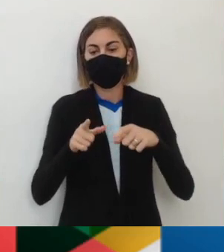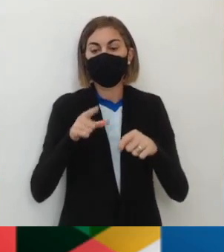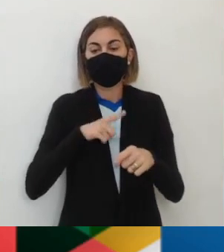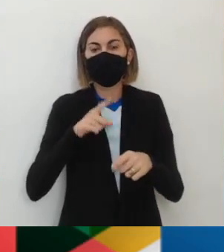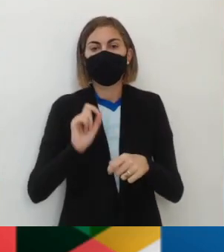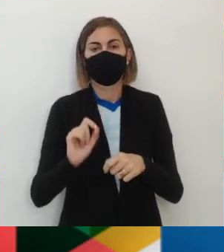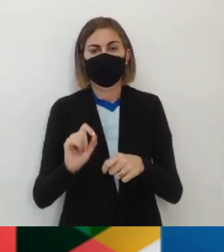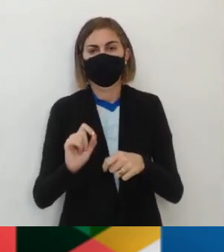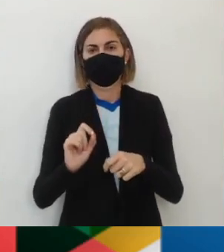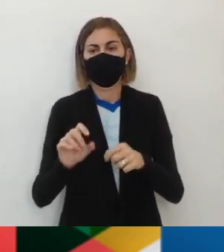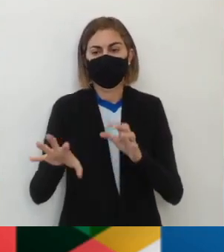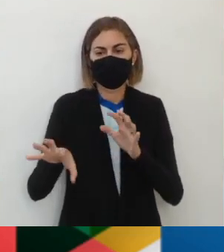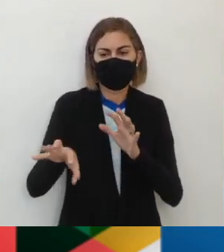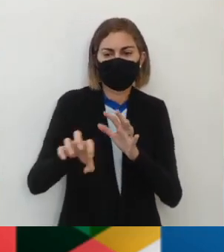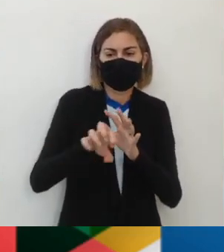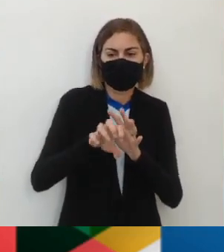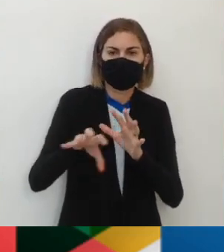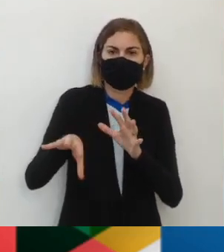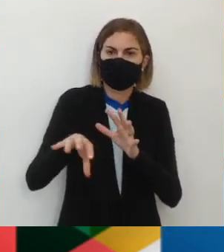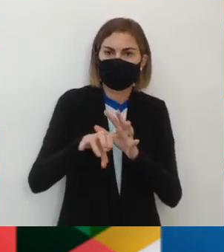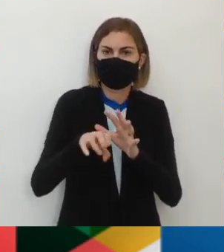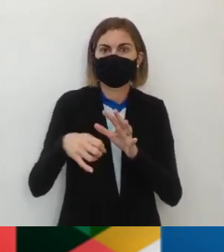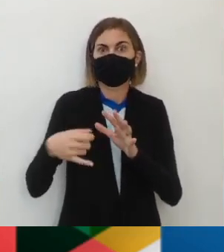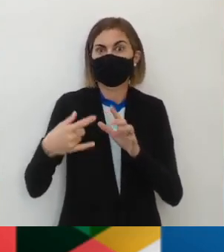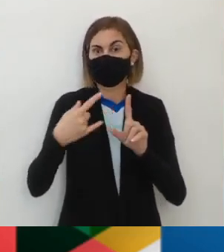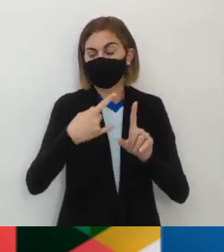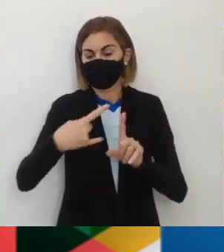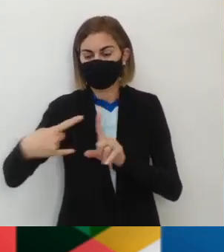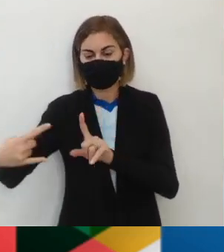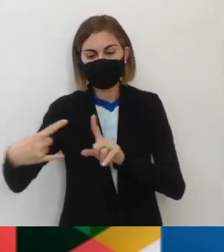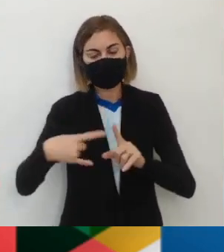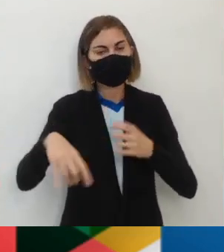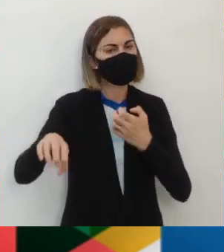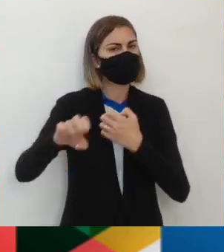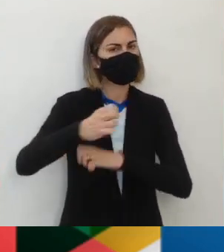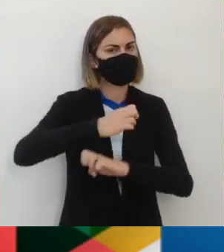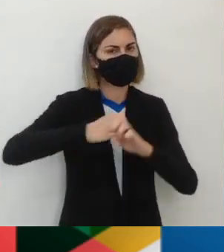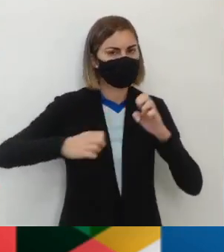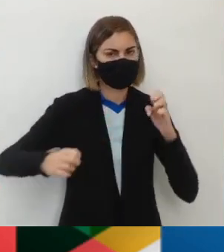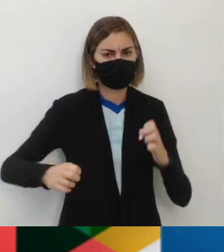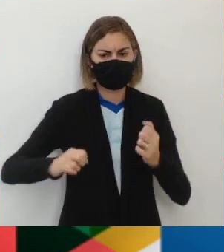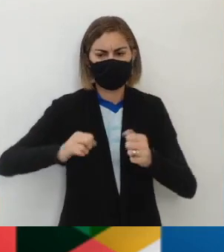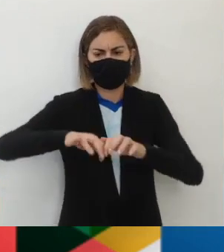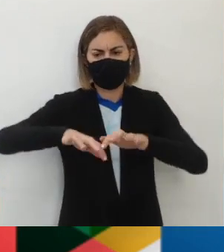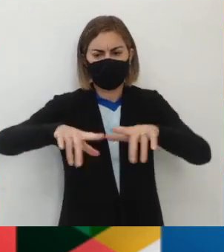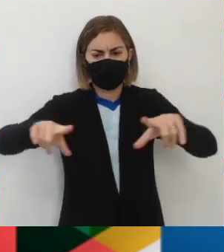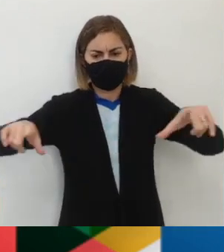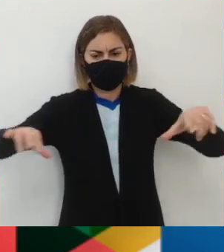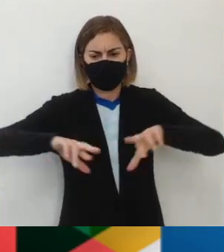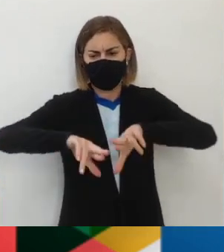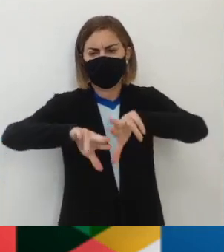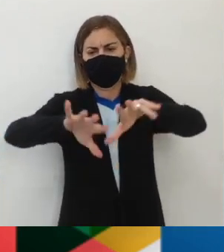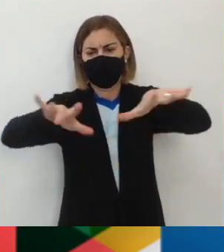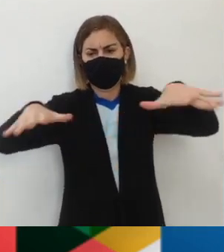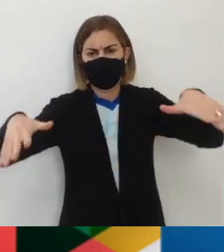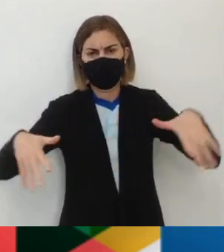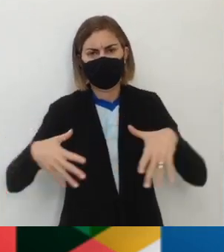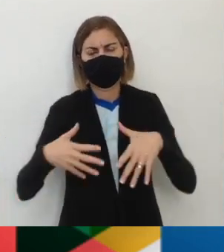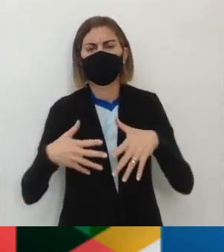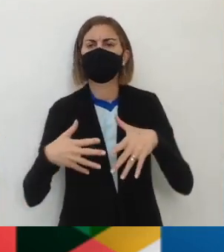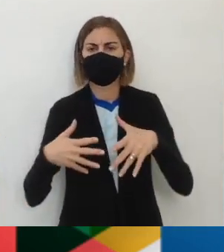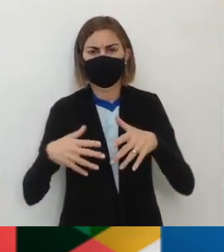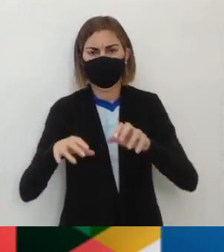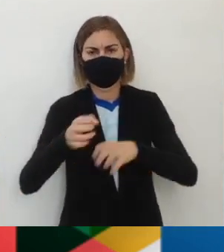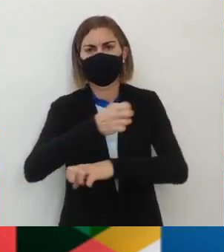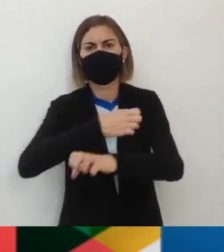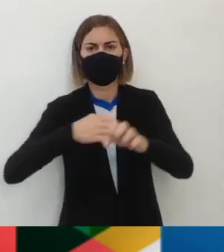uma certa atração com os elétrons. Aí eu crio um mar de elétrons, né? Vários átomos posicionados no que a